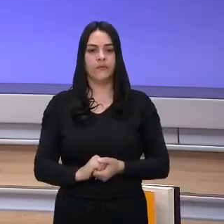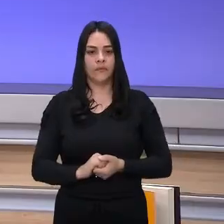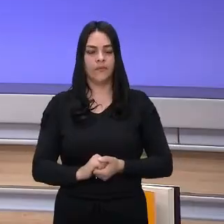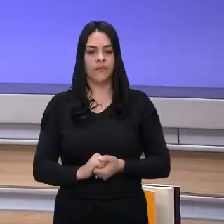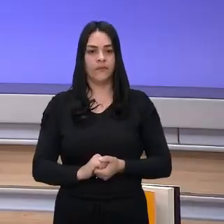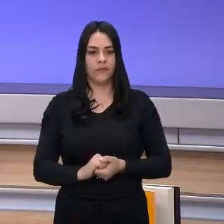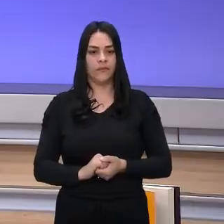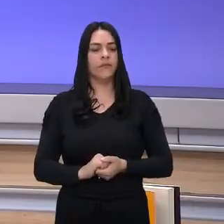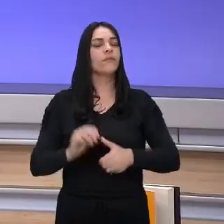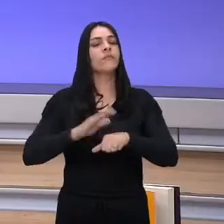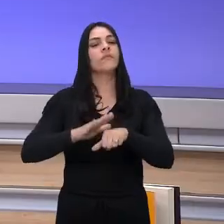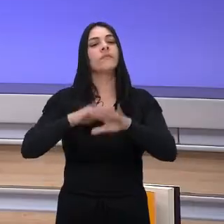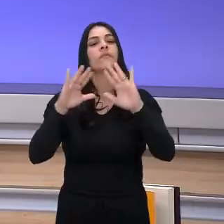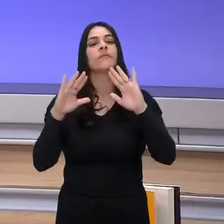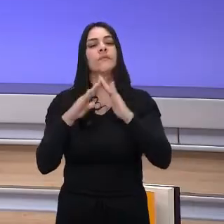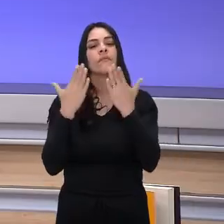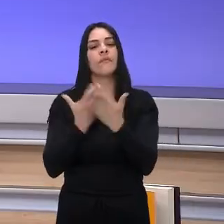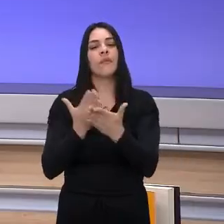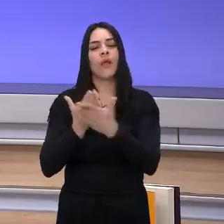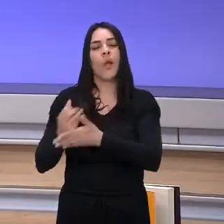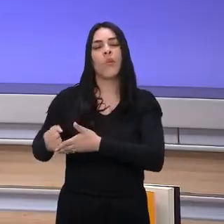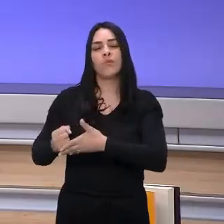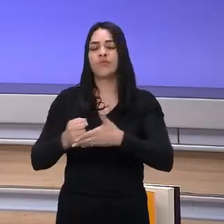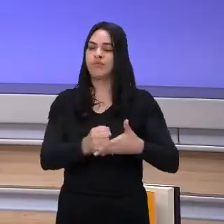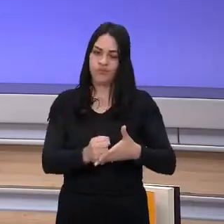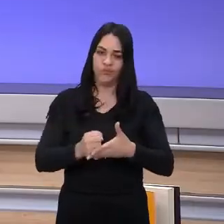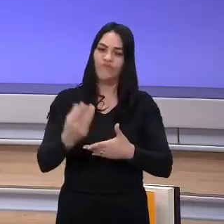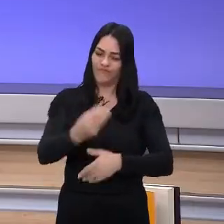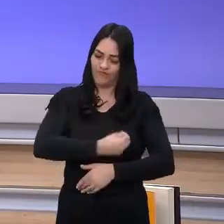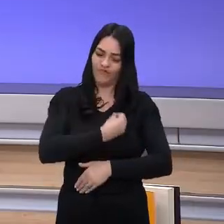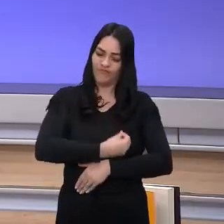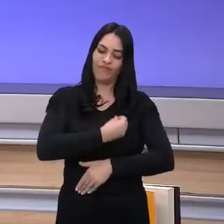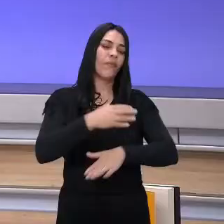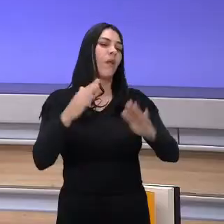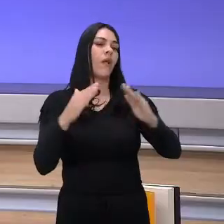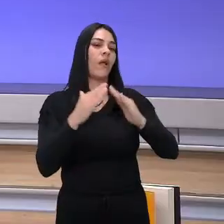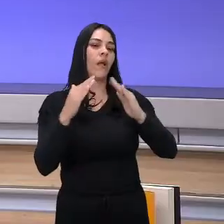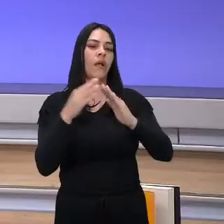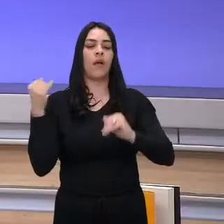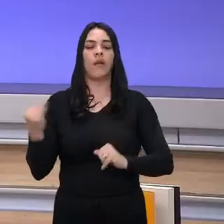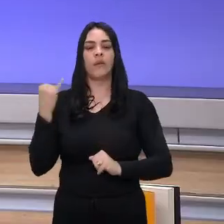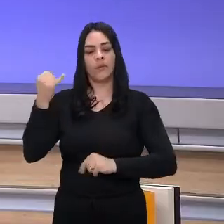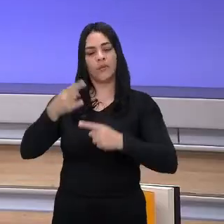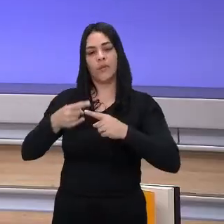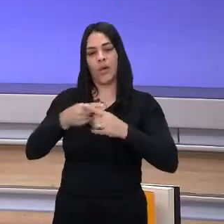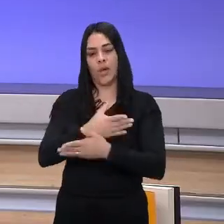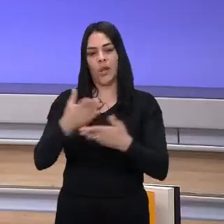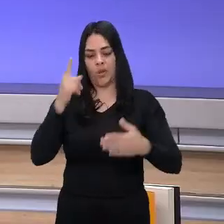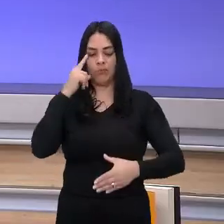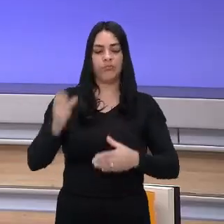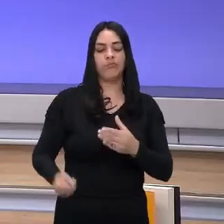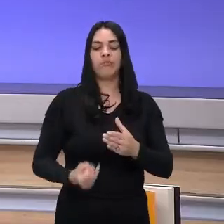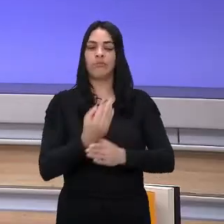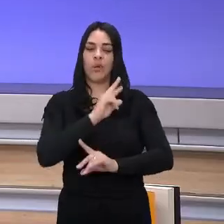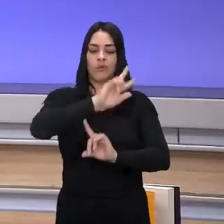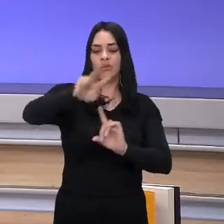vão executar na escola, mas eles vão levar isso para casa. Isso que é importante, porque nós estamos criando multiplicadores.